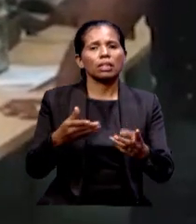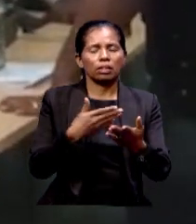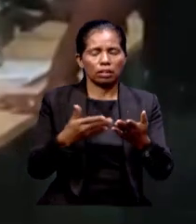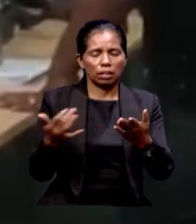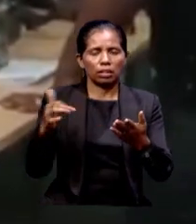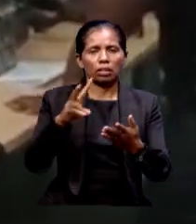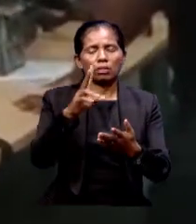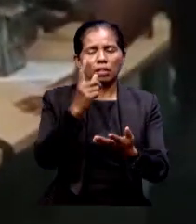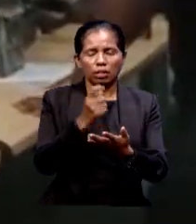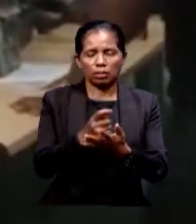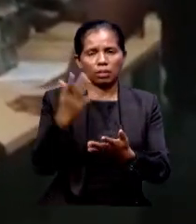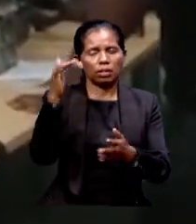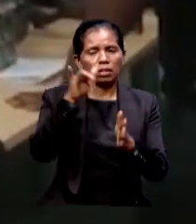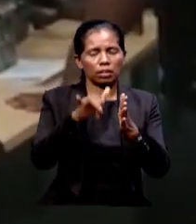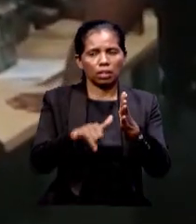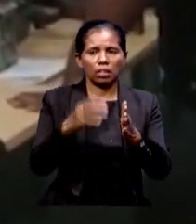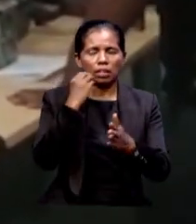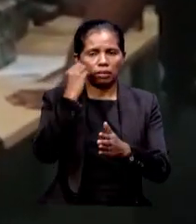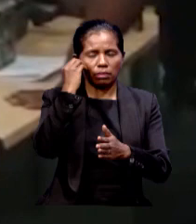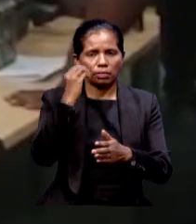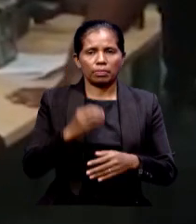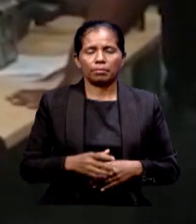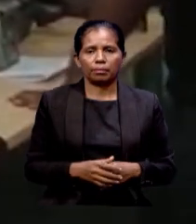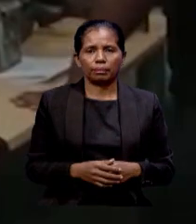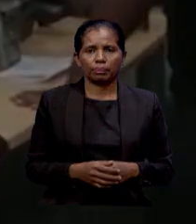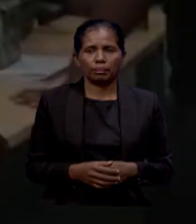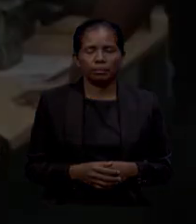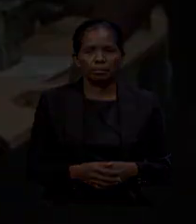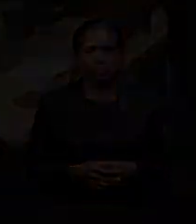neberai hela ia suspeito ele eminia residência Ilari Guzmão Tomeda Silva ZMN.